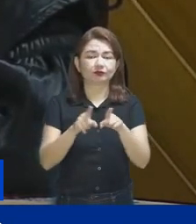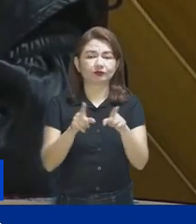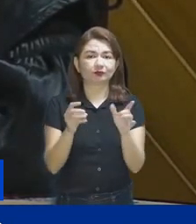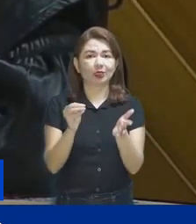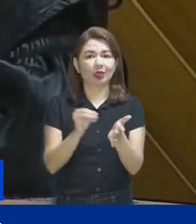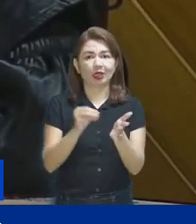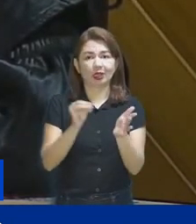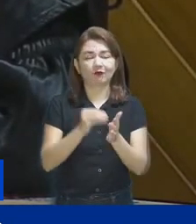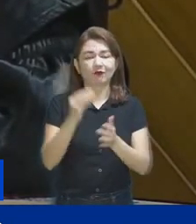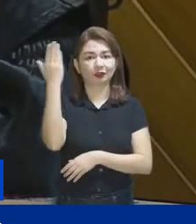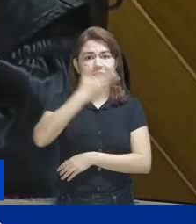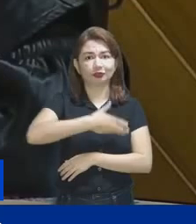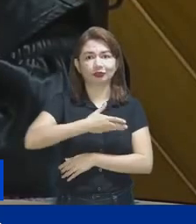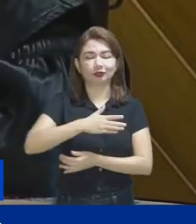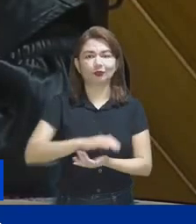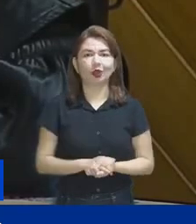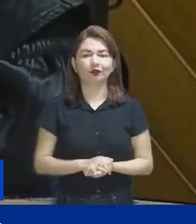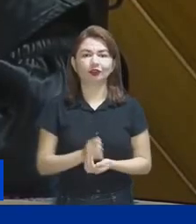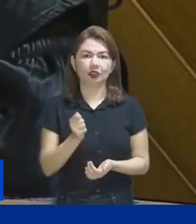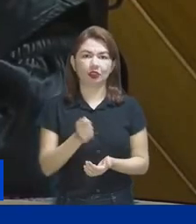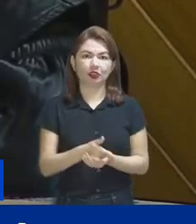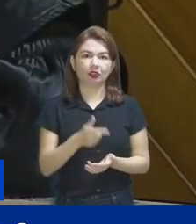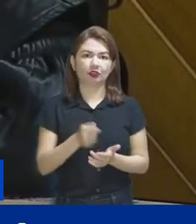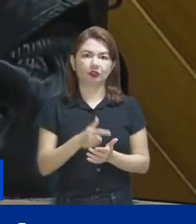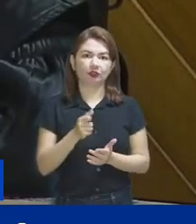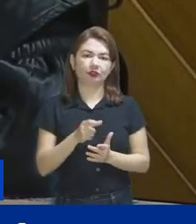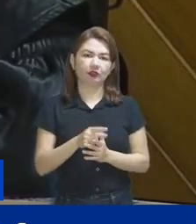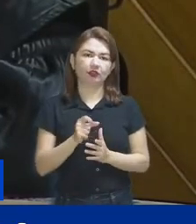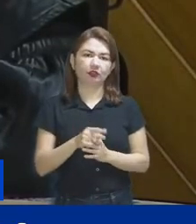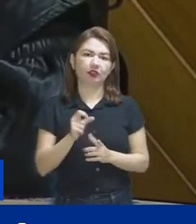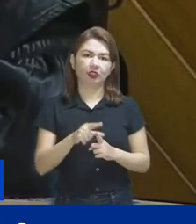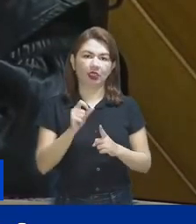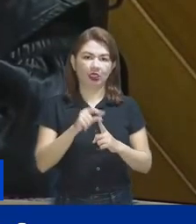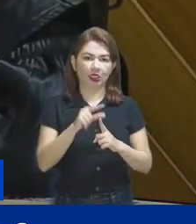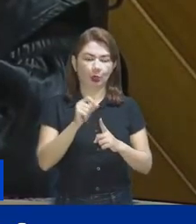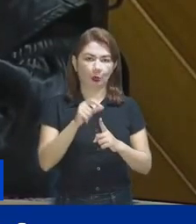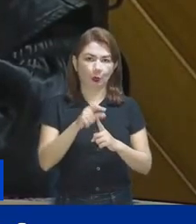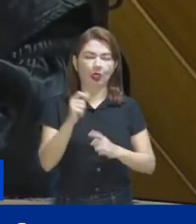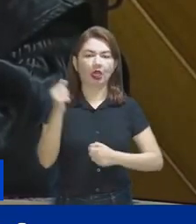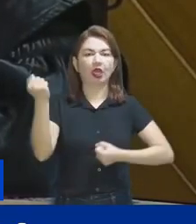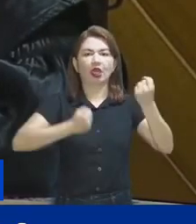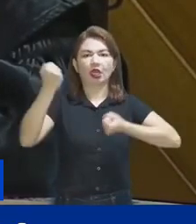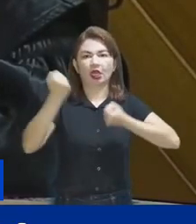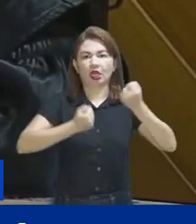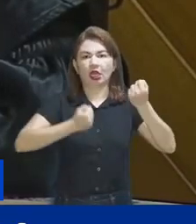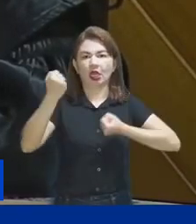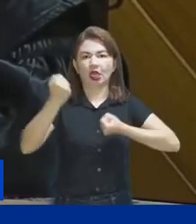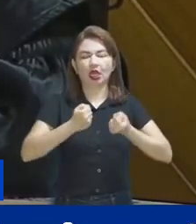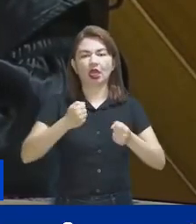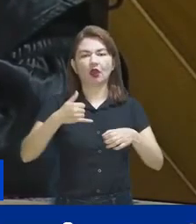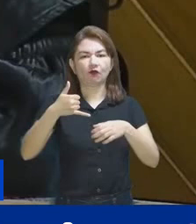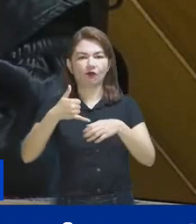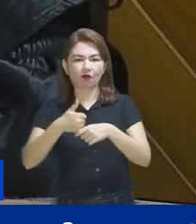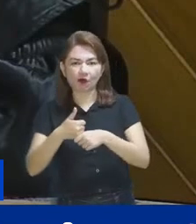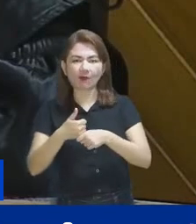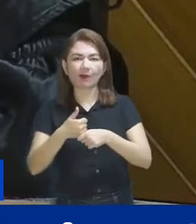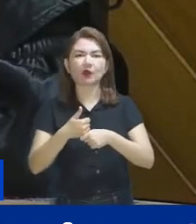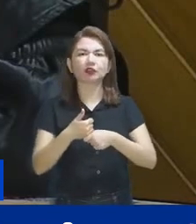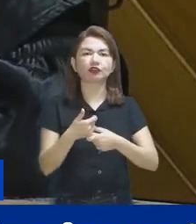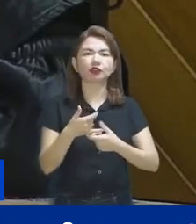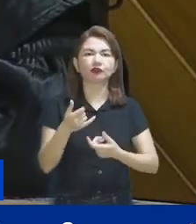ausência de comprovação de locação de veículo que pudesse justificar os gastos com combustíveis na quantia